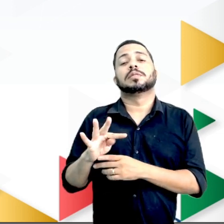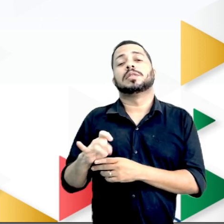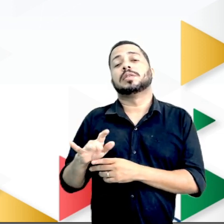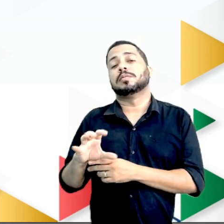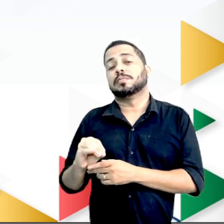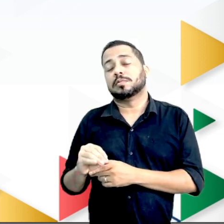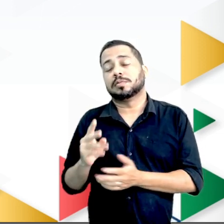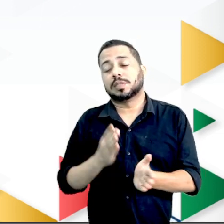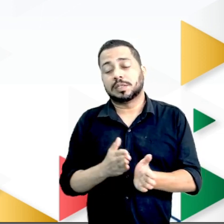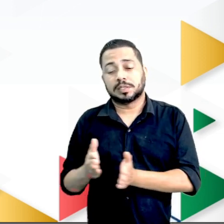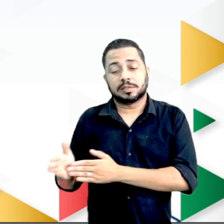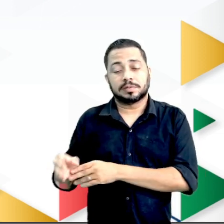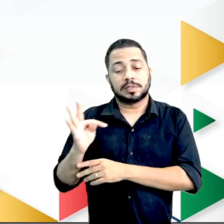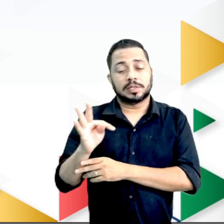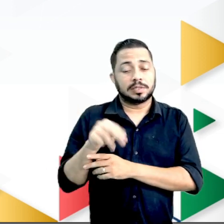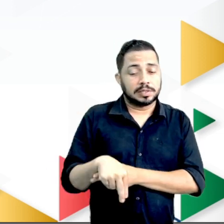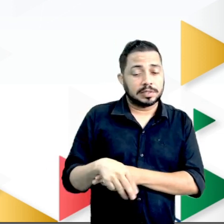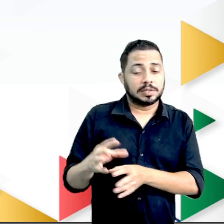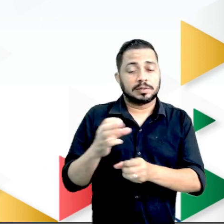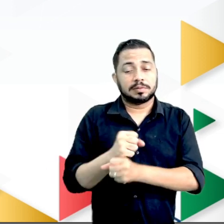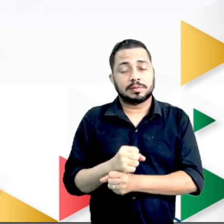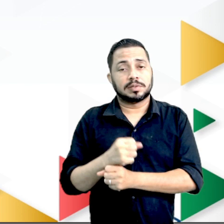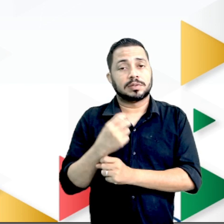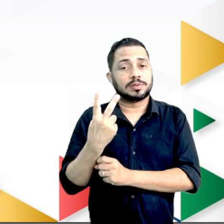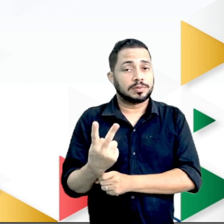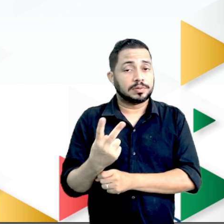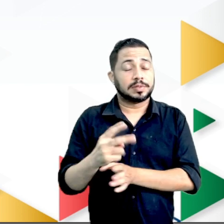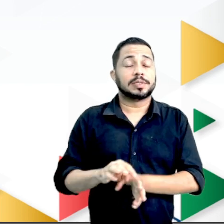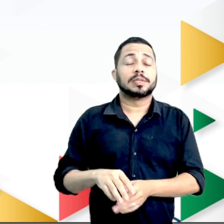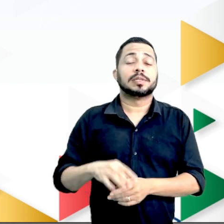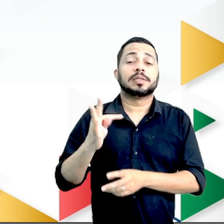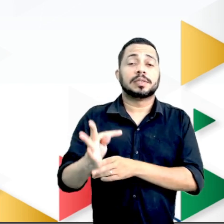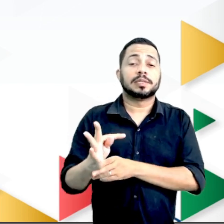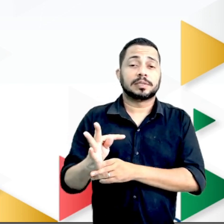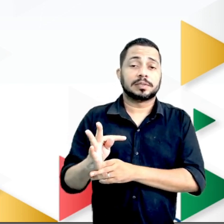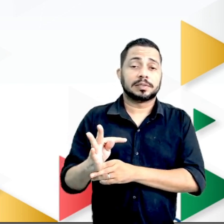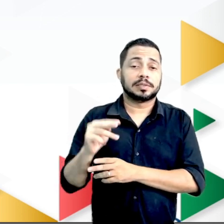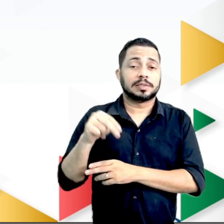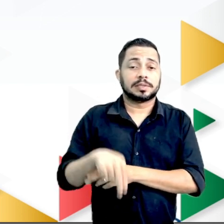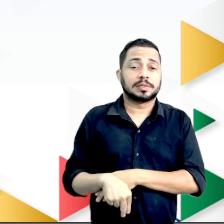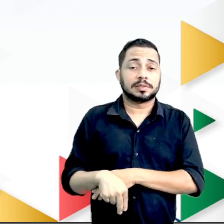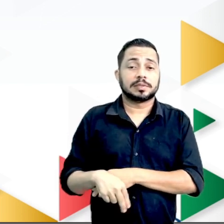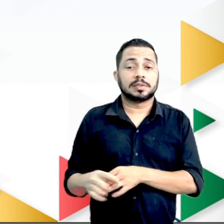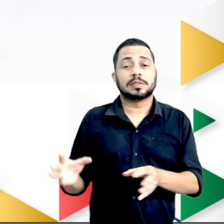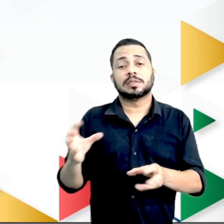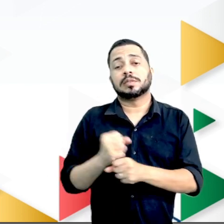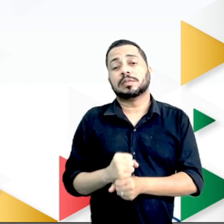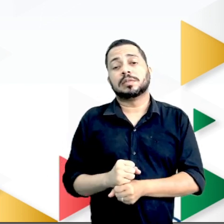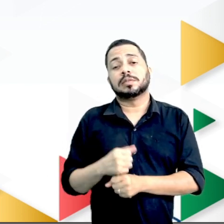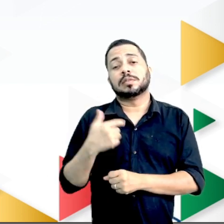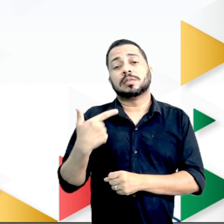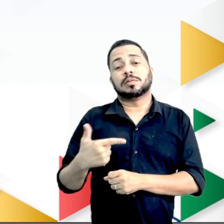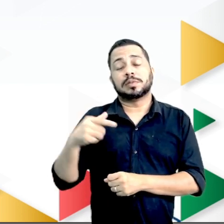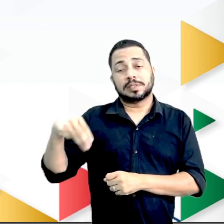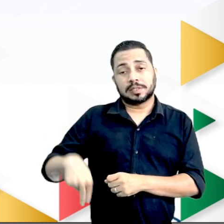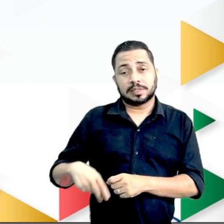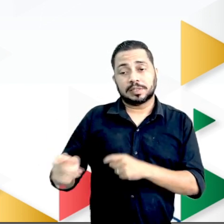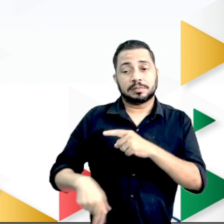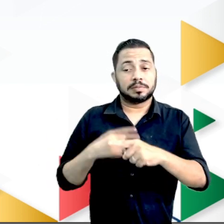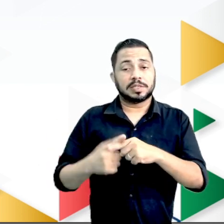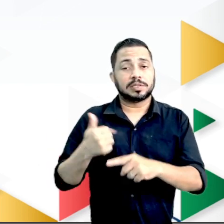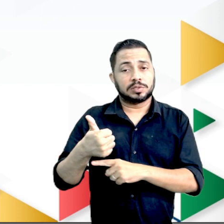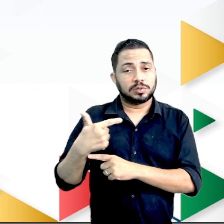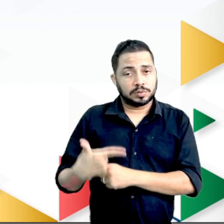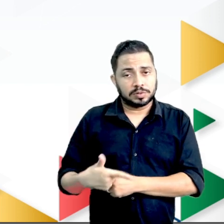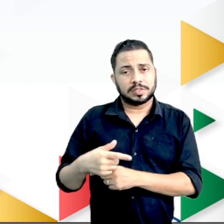dada. Tn é igual a 2 e Tn igual a 2n mais